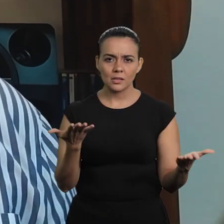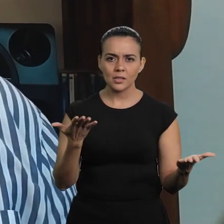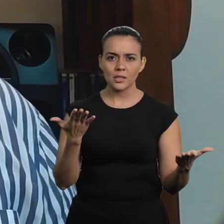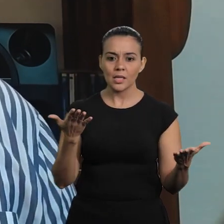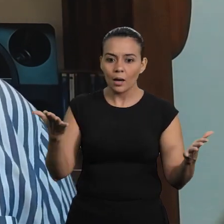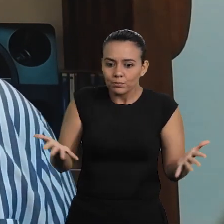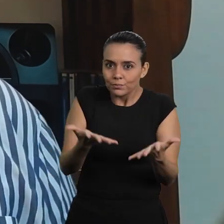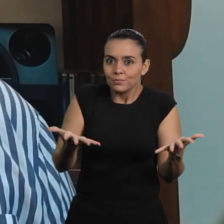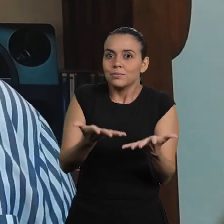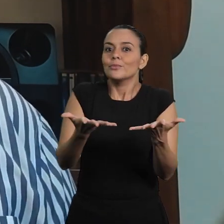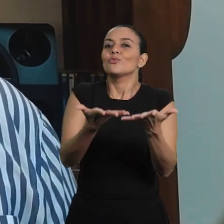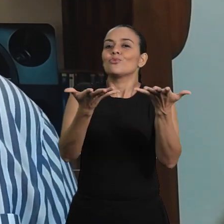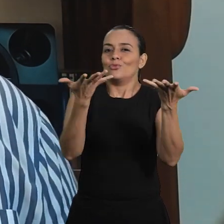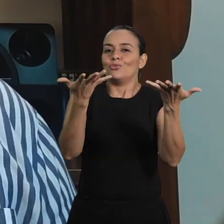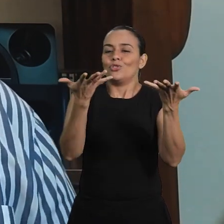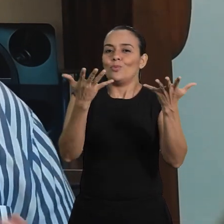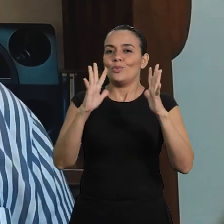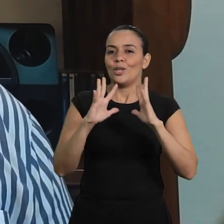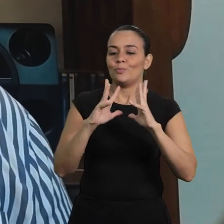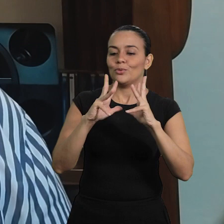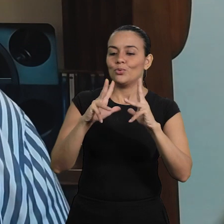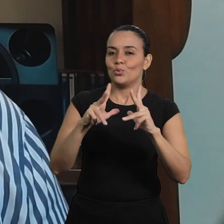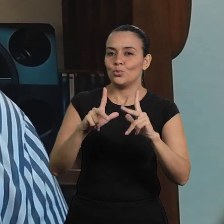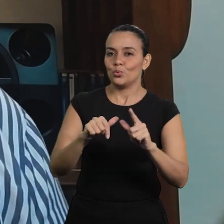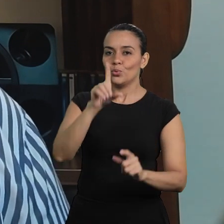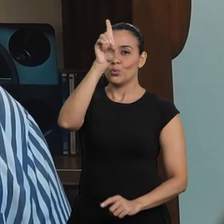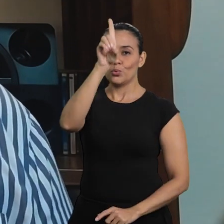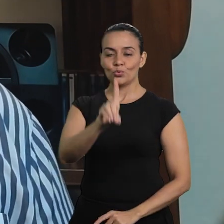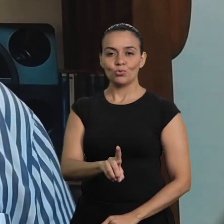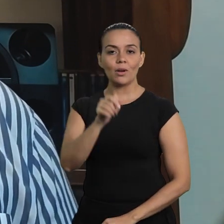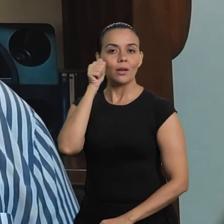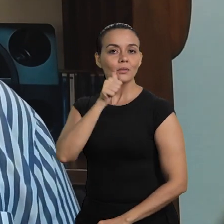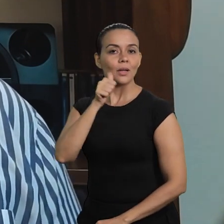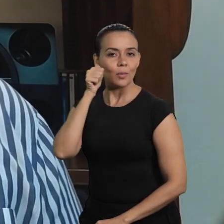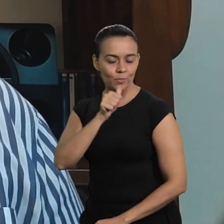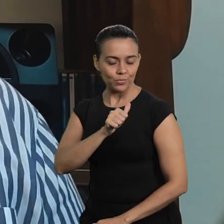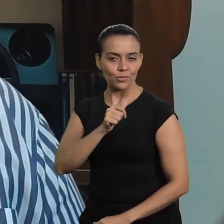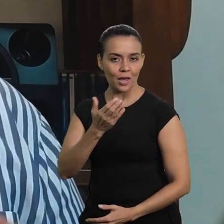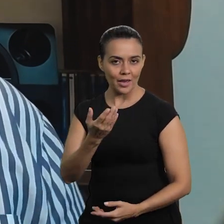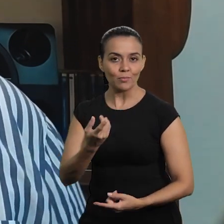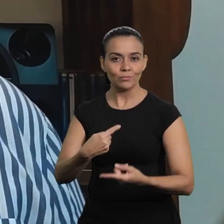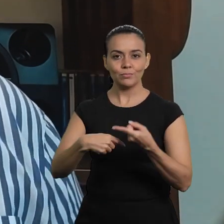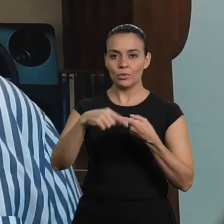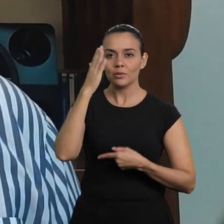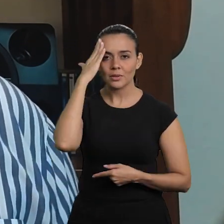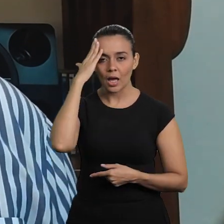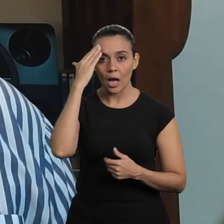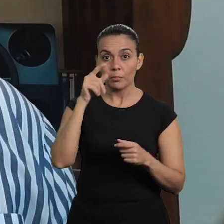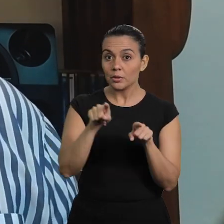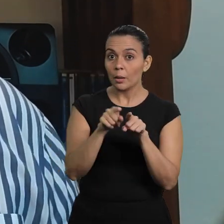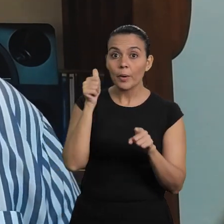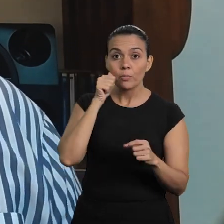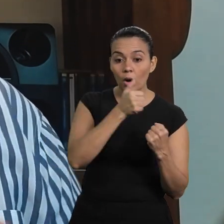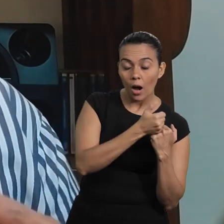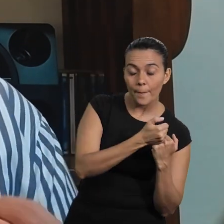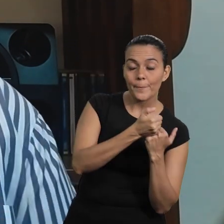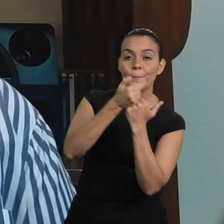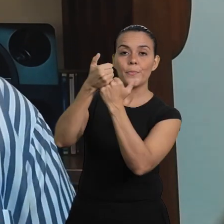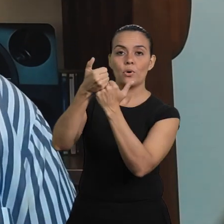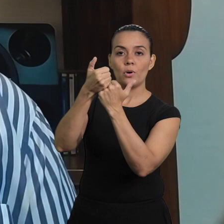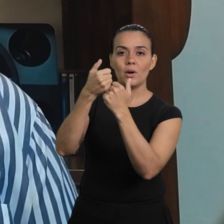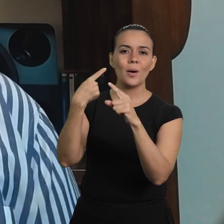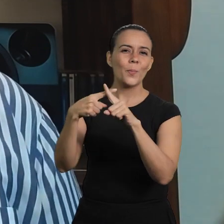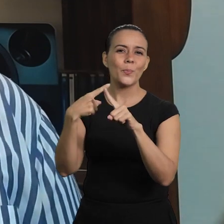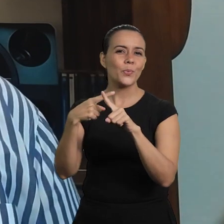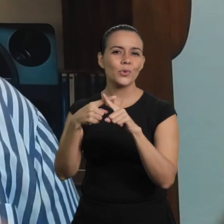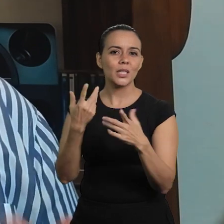fazer fomento para o avanço dos direitos das mulheres e apoia as mulheres que menos acesso